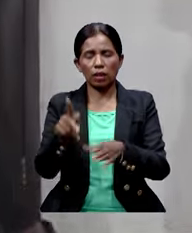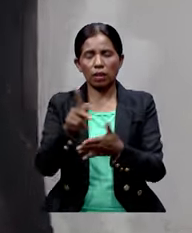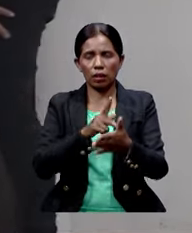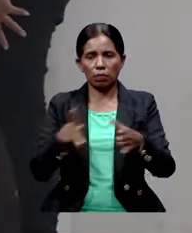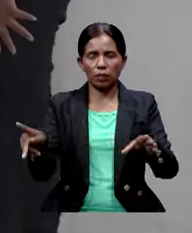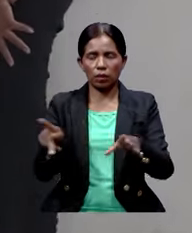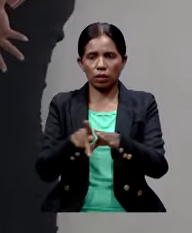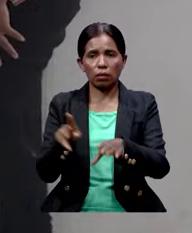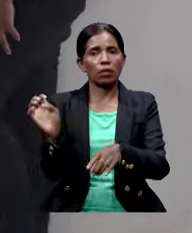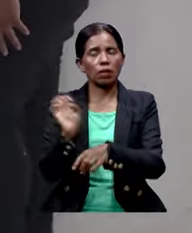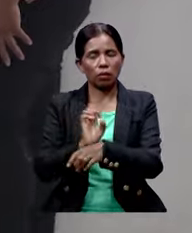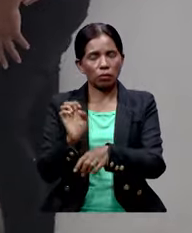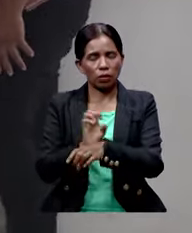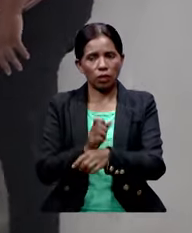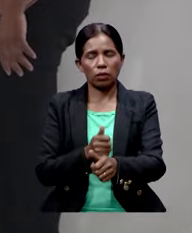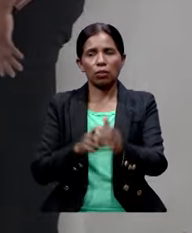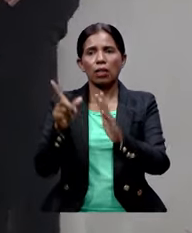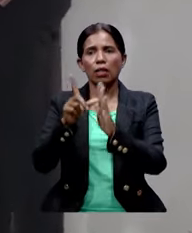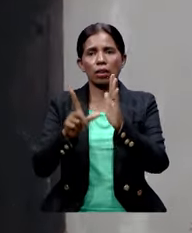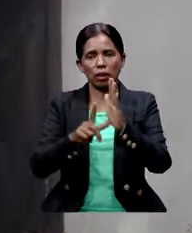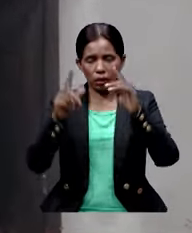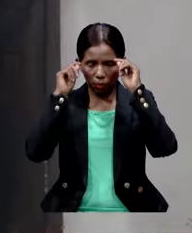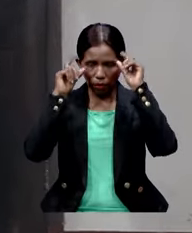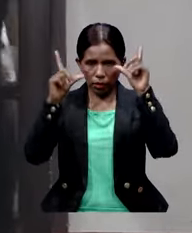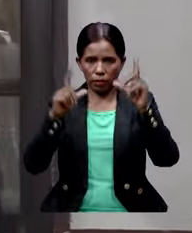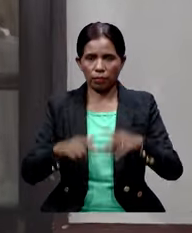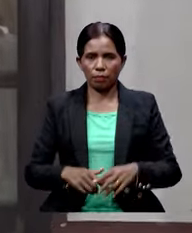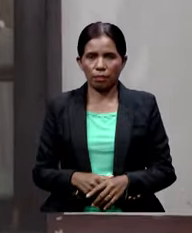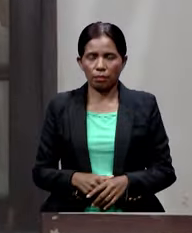negócio do Código Penal a Timor-Leste. Luciano Amaral, Adérito Ximenes, GMN.